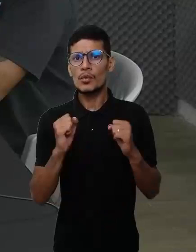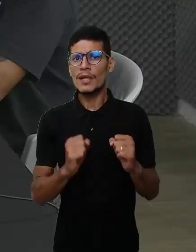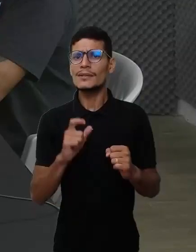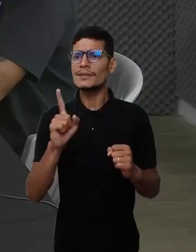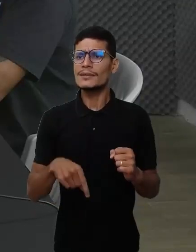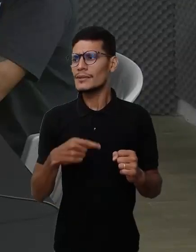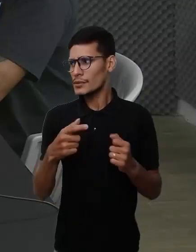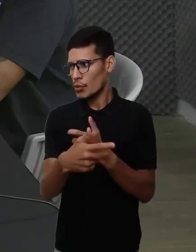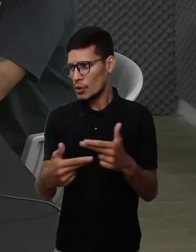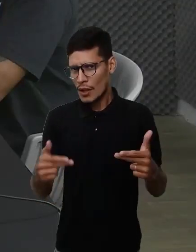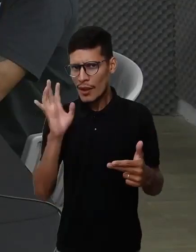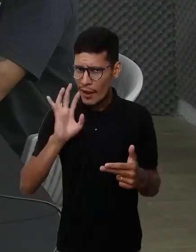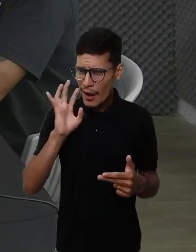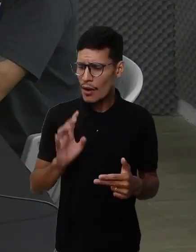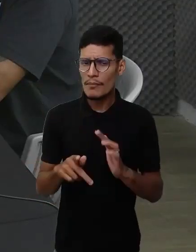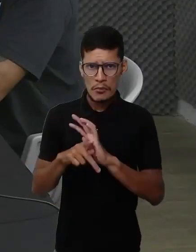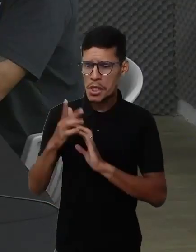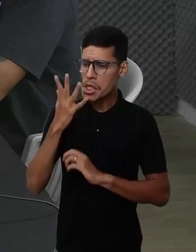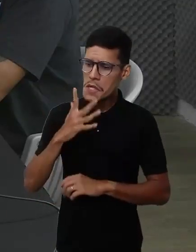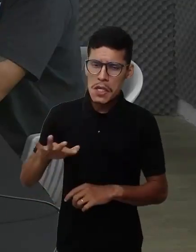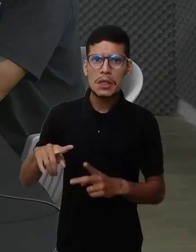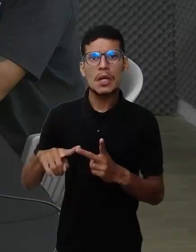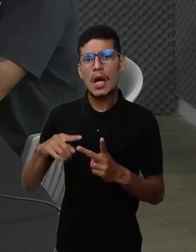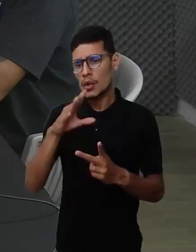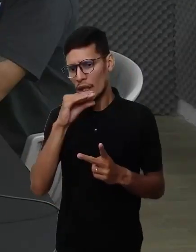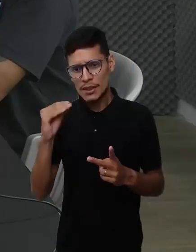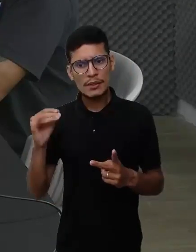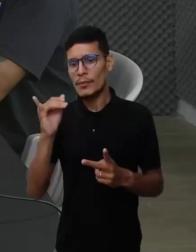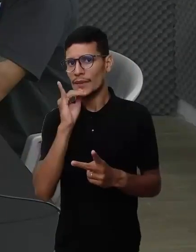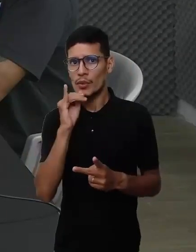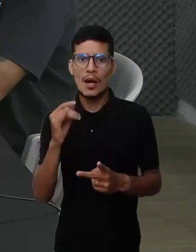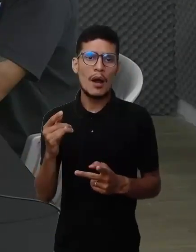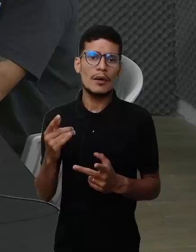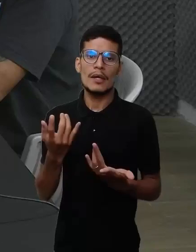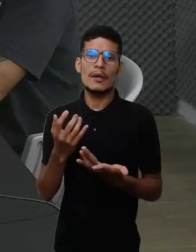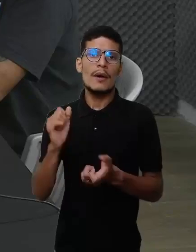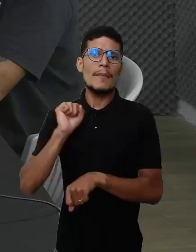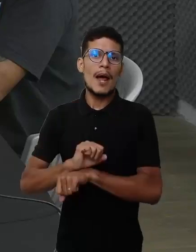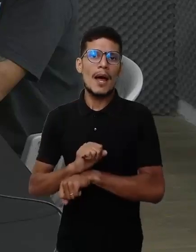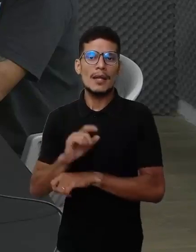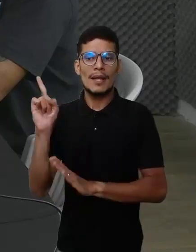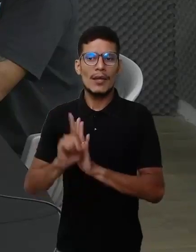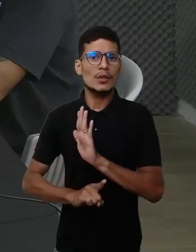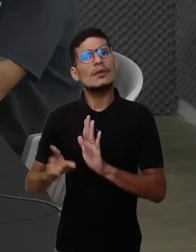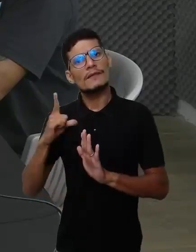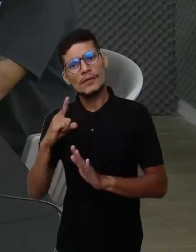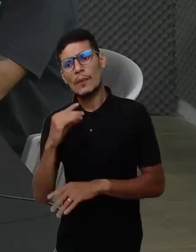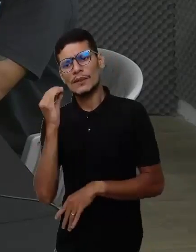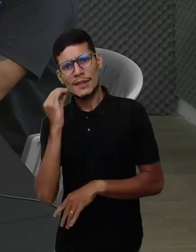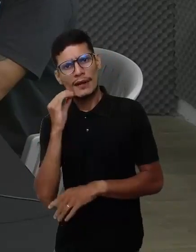você ter crianças e adolescentes que, por serem excluídos de direitos, pudessem ter a oportunidade de passar por um